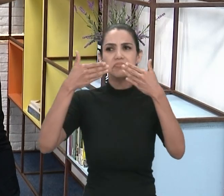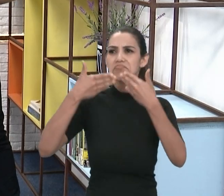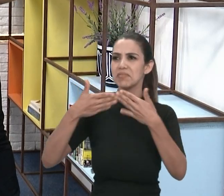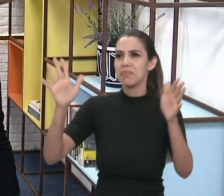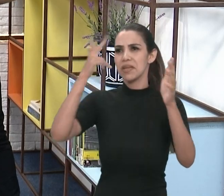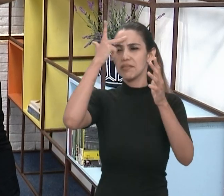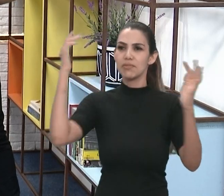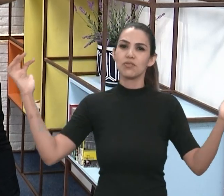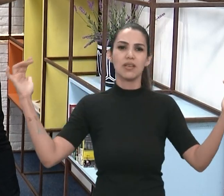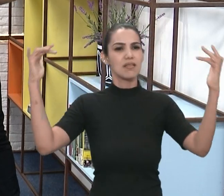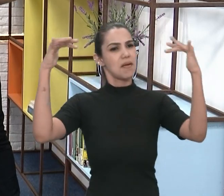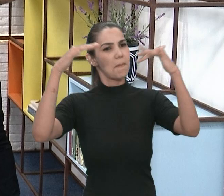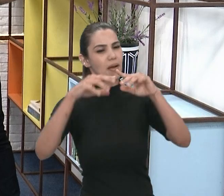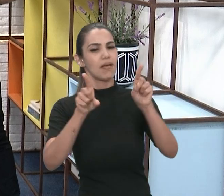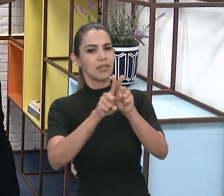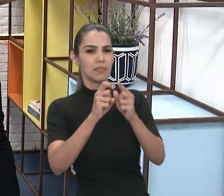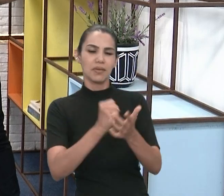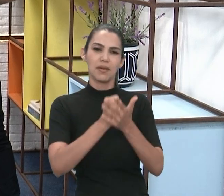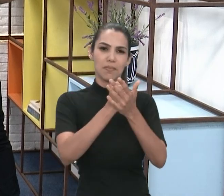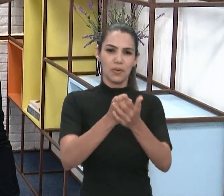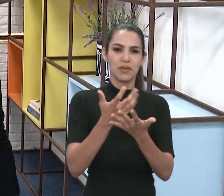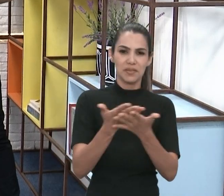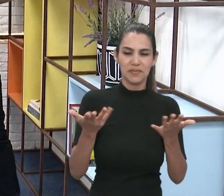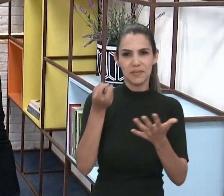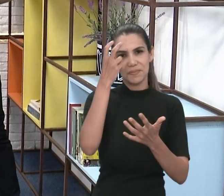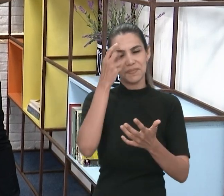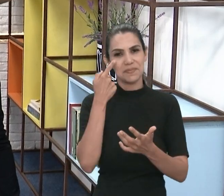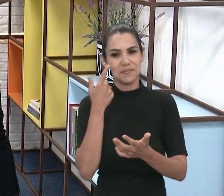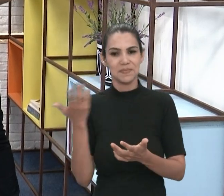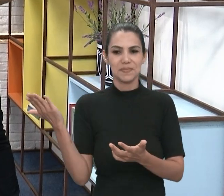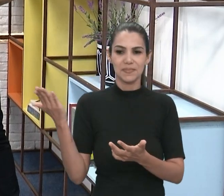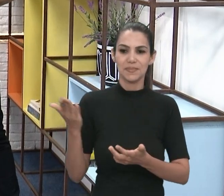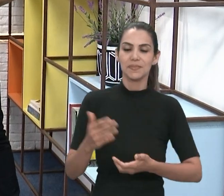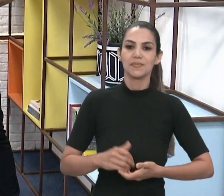até eventos culturais. Confira.